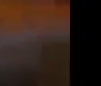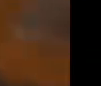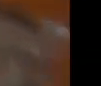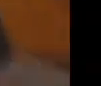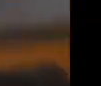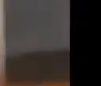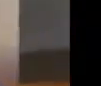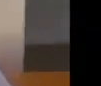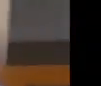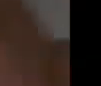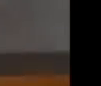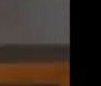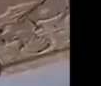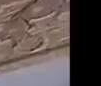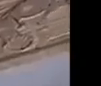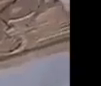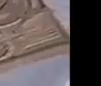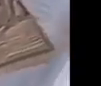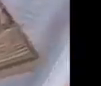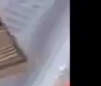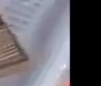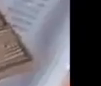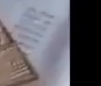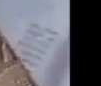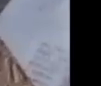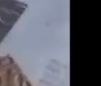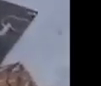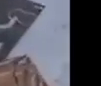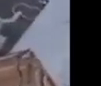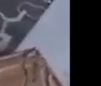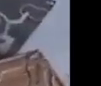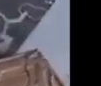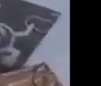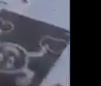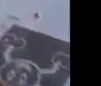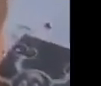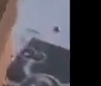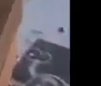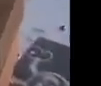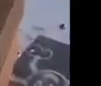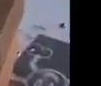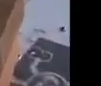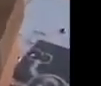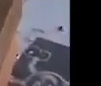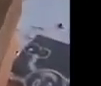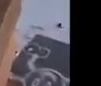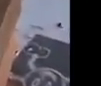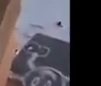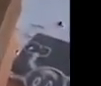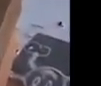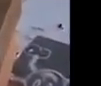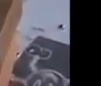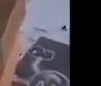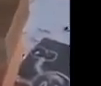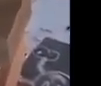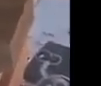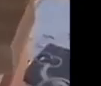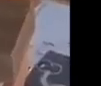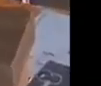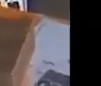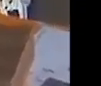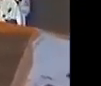Essa é o cedro. Esse aqui o louro canela. E esse daqui é a emburana de cambão.